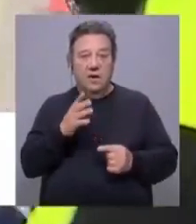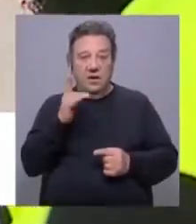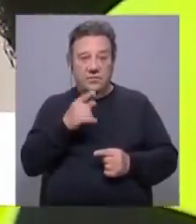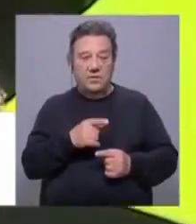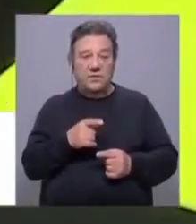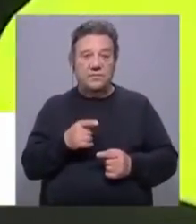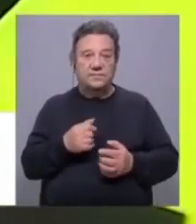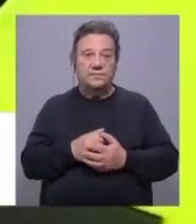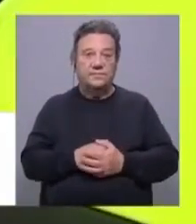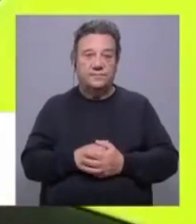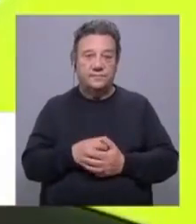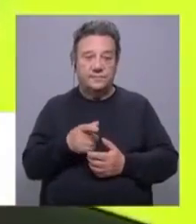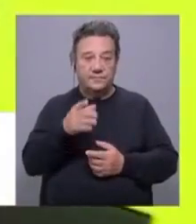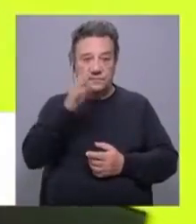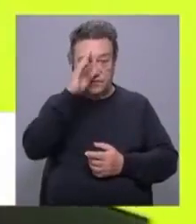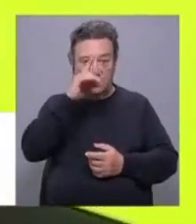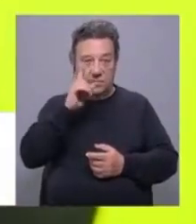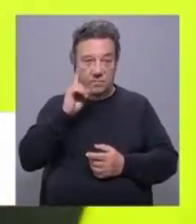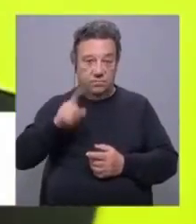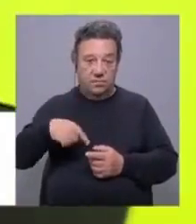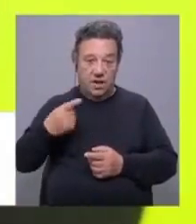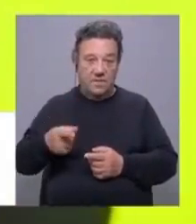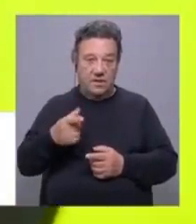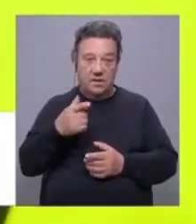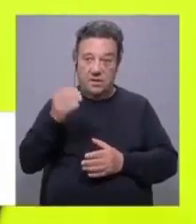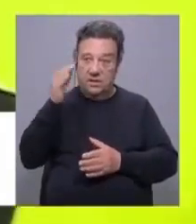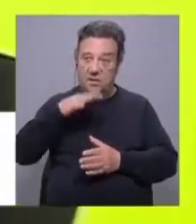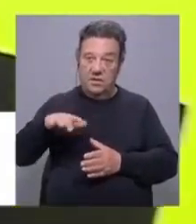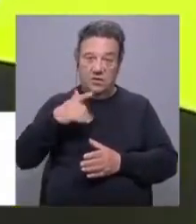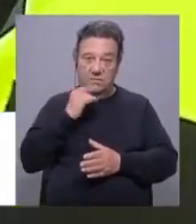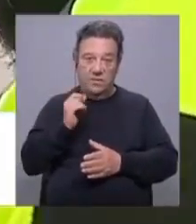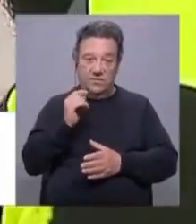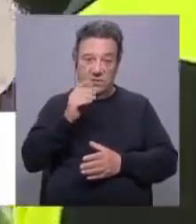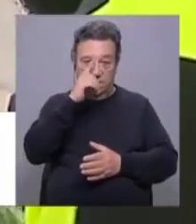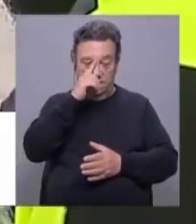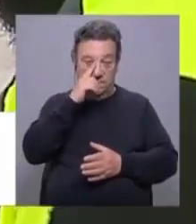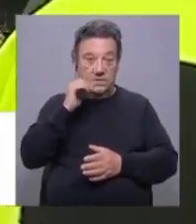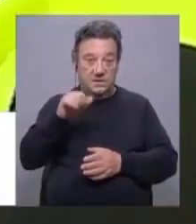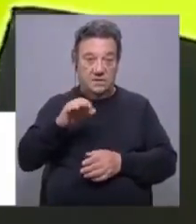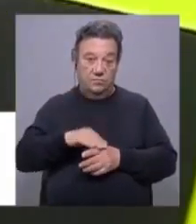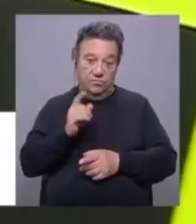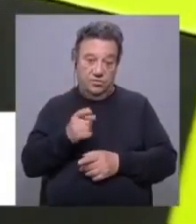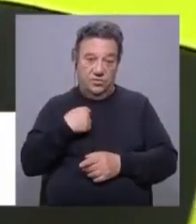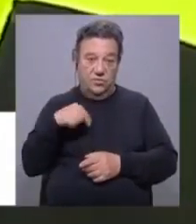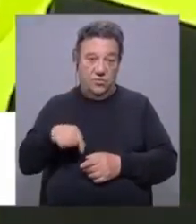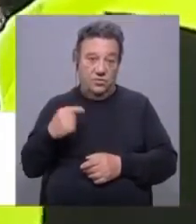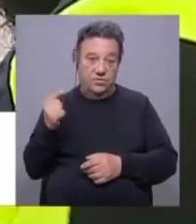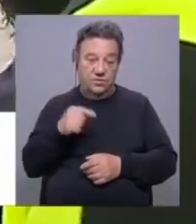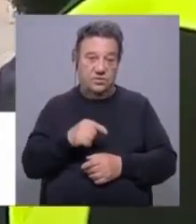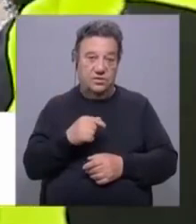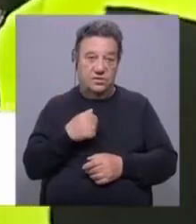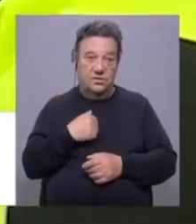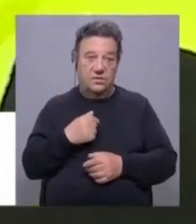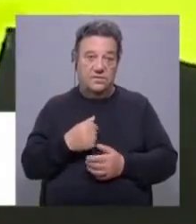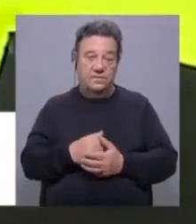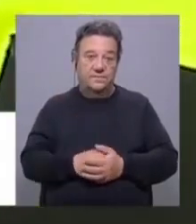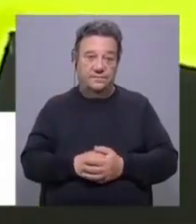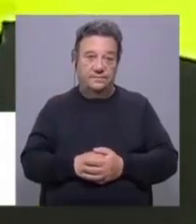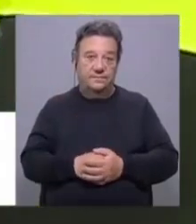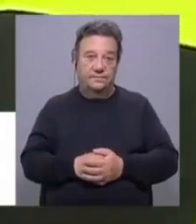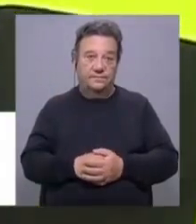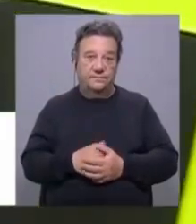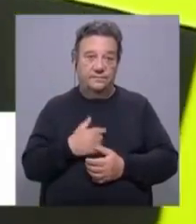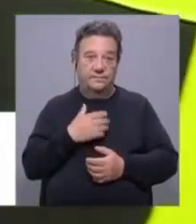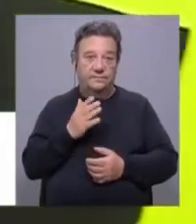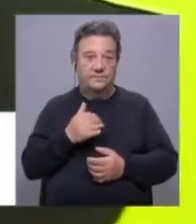Vem de Lisboa. Sabe que a partir de amanhã não pode sair do concelho de... Sim, mesmo por isso que viemos hoje. Exatamente. O senhor ficar com a